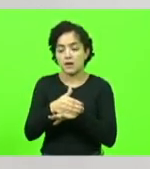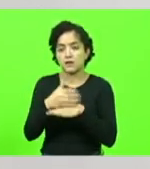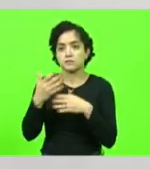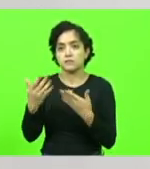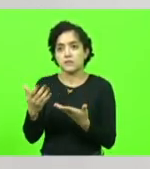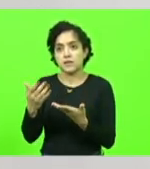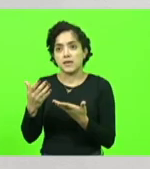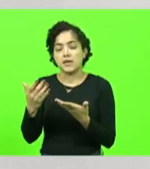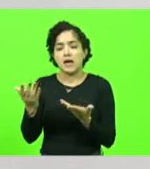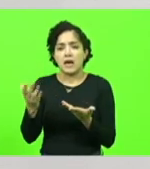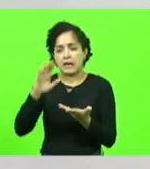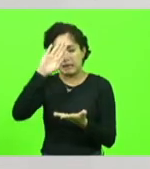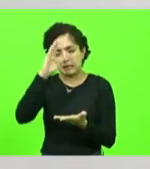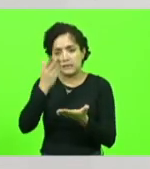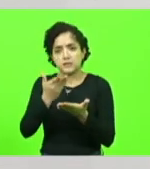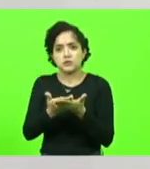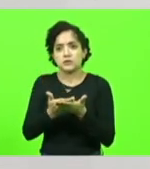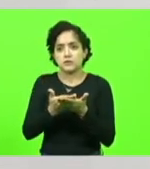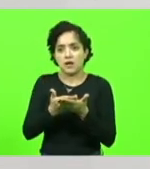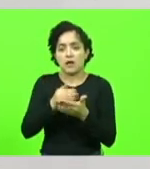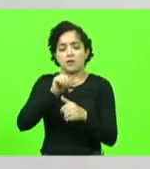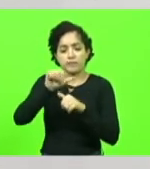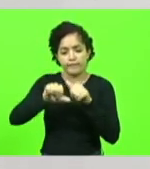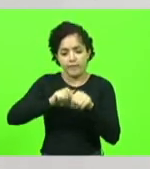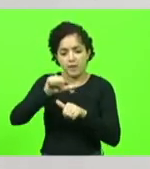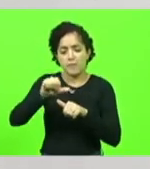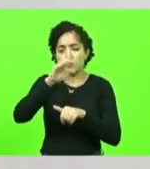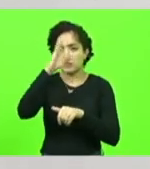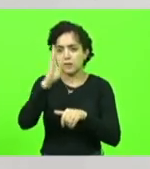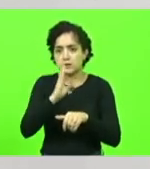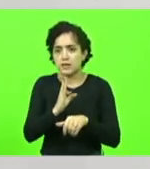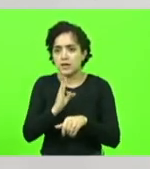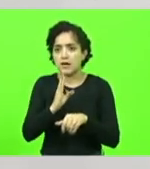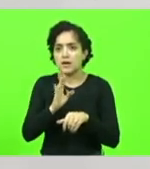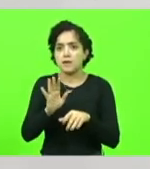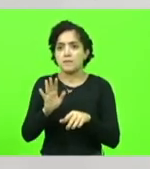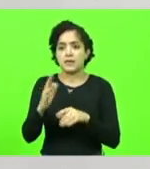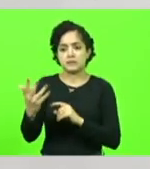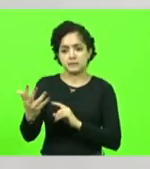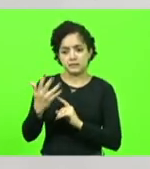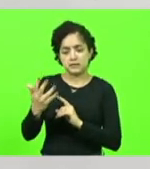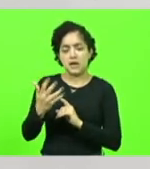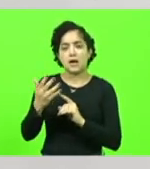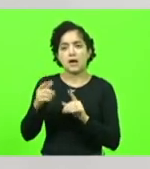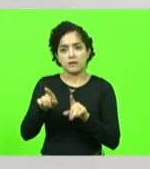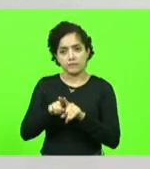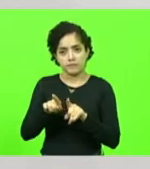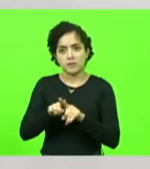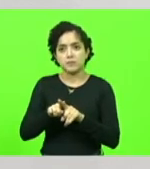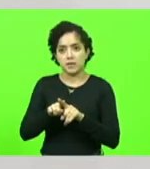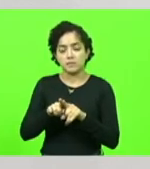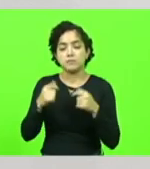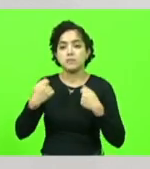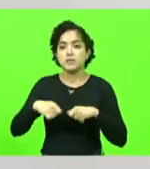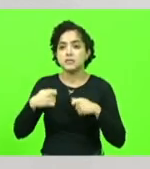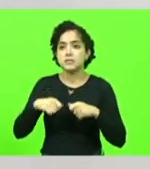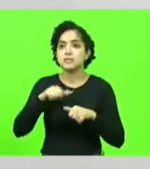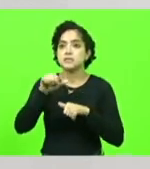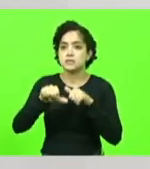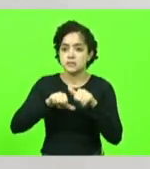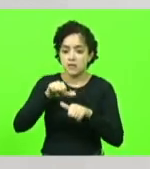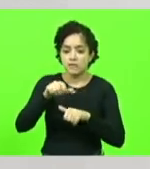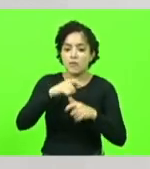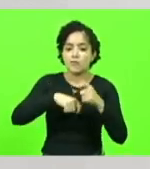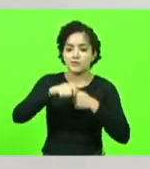achar, acreditar que o Brasil vai mudar sem nos afetar. Nós temos que estar dispostos. Precisamos de uma reforma administrativa. Ah, não, mas